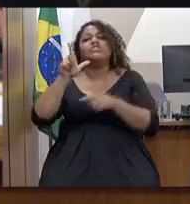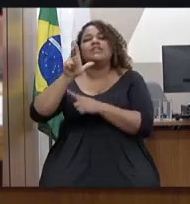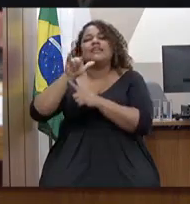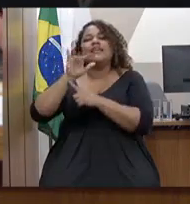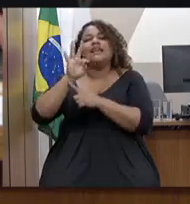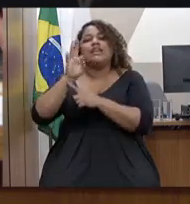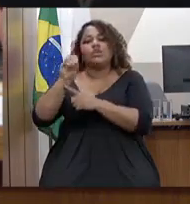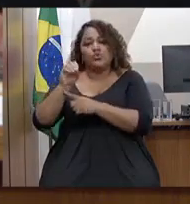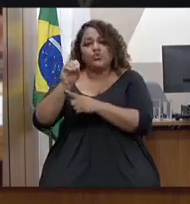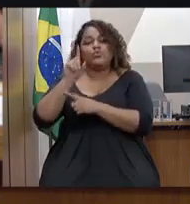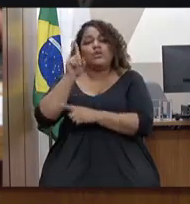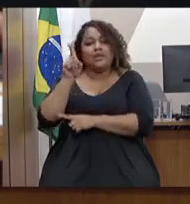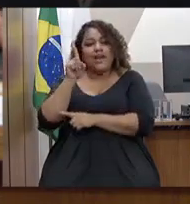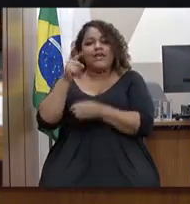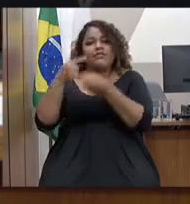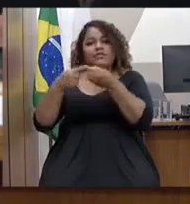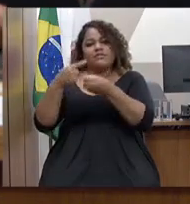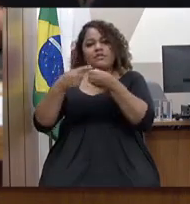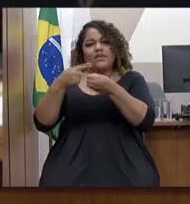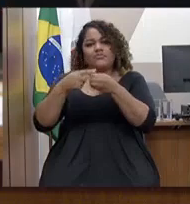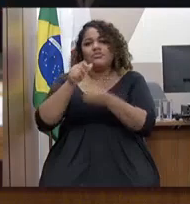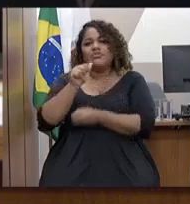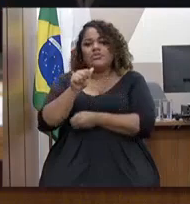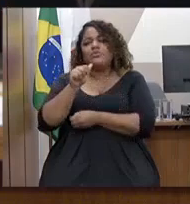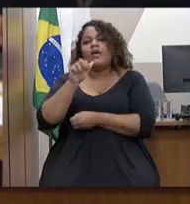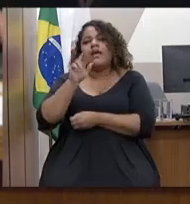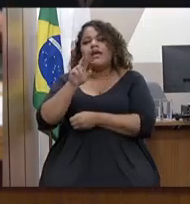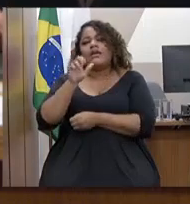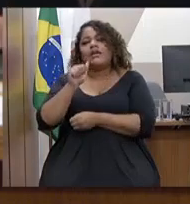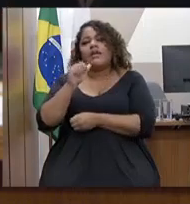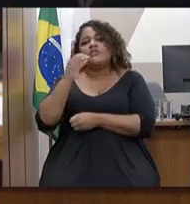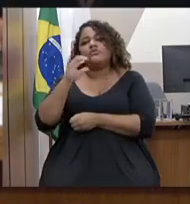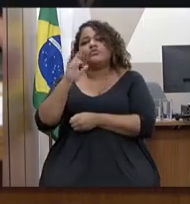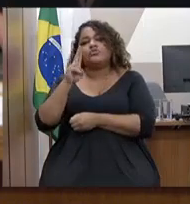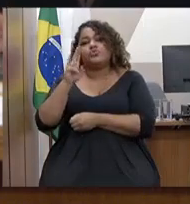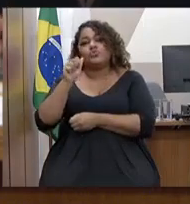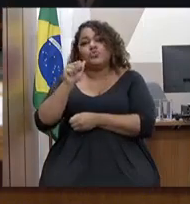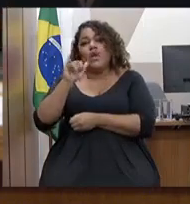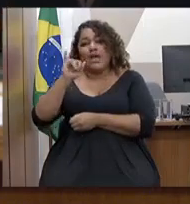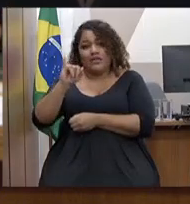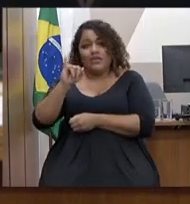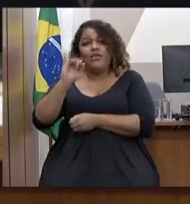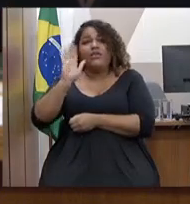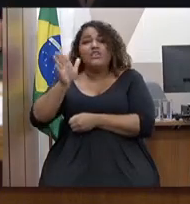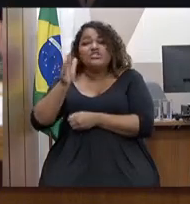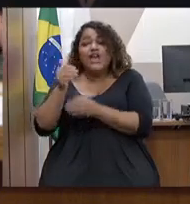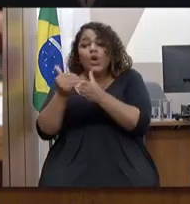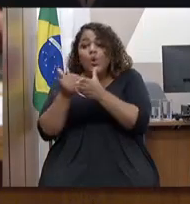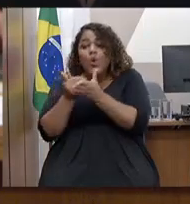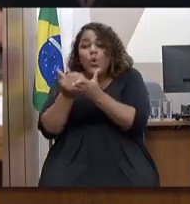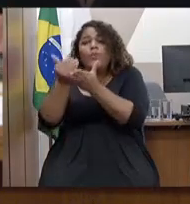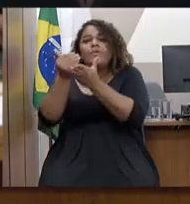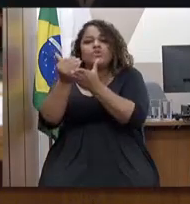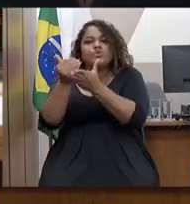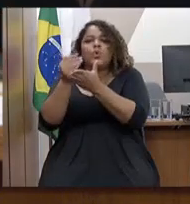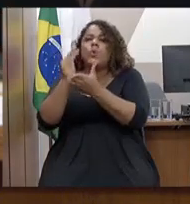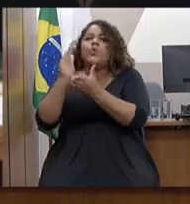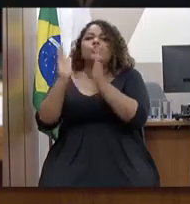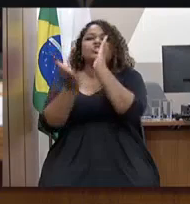ela já nasce já nasce né derrubando o estragando envenenando